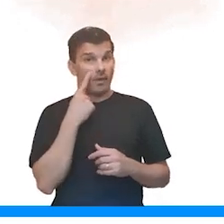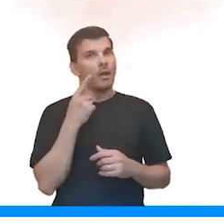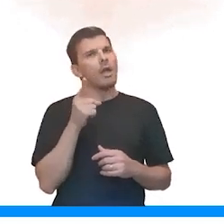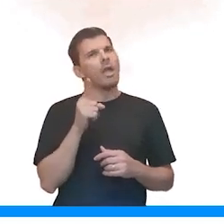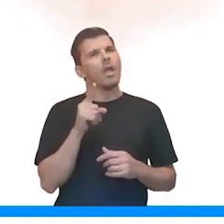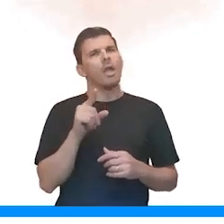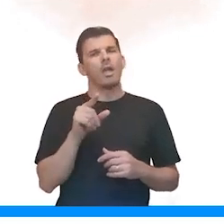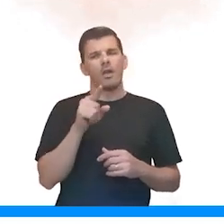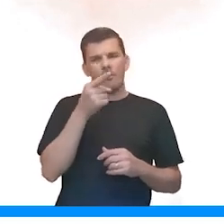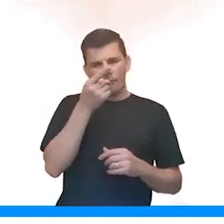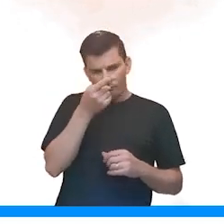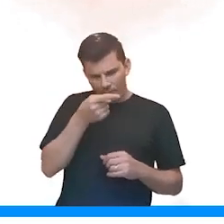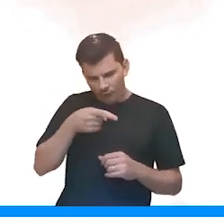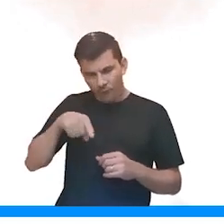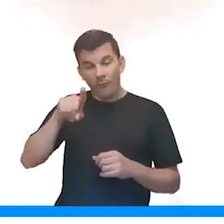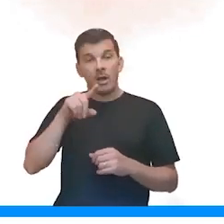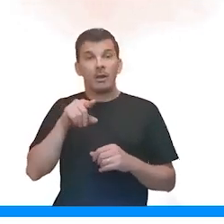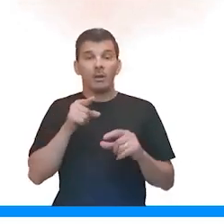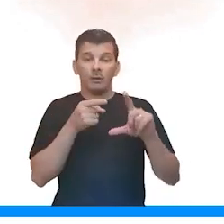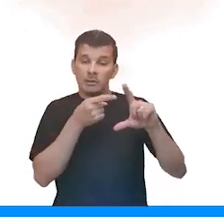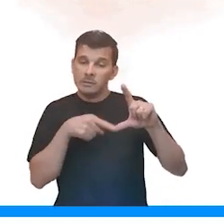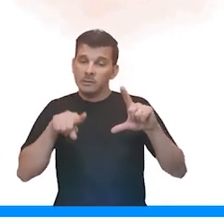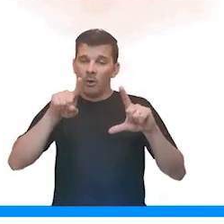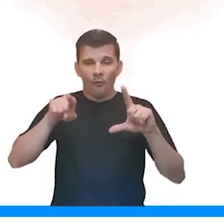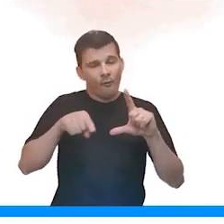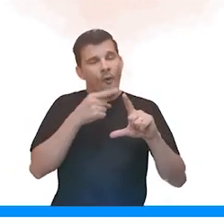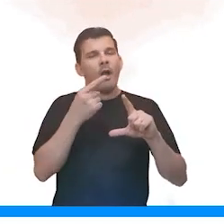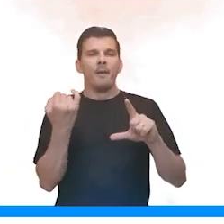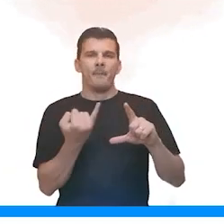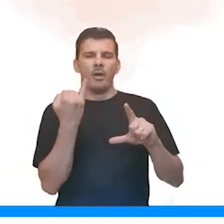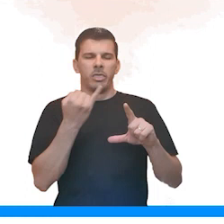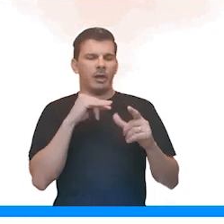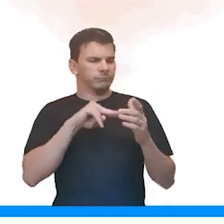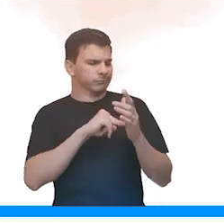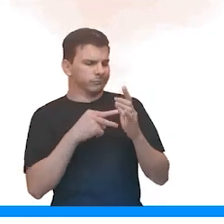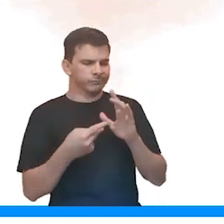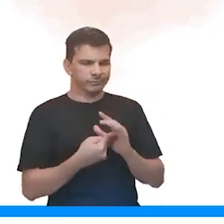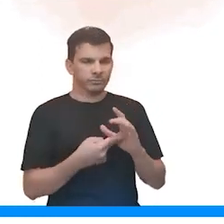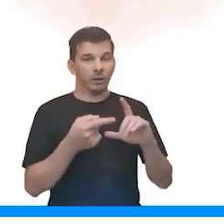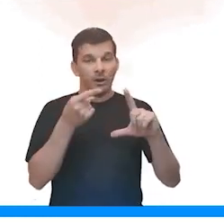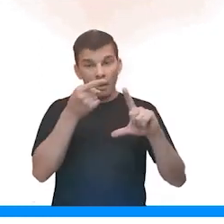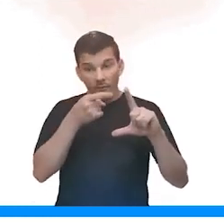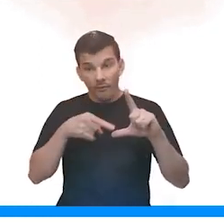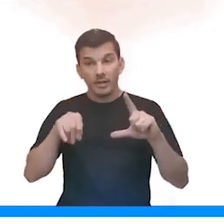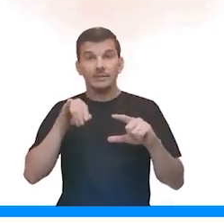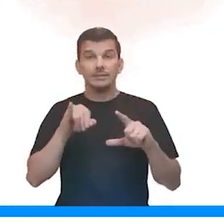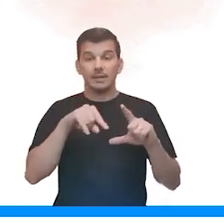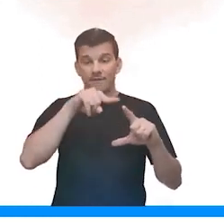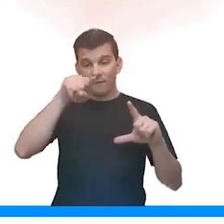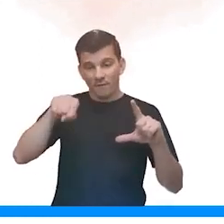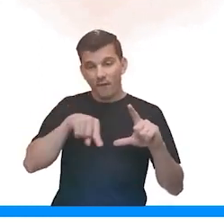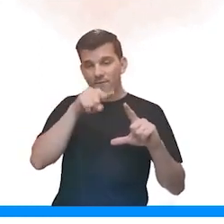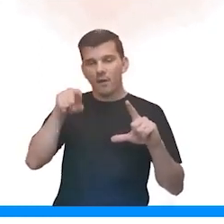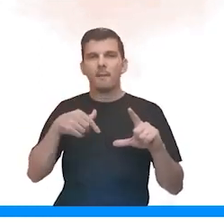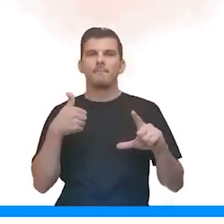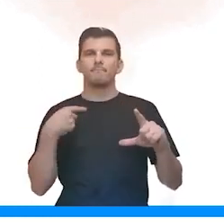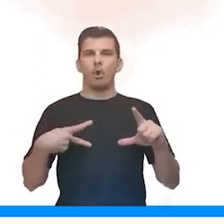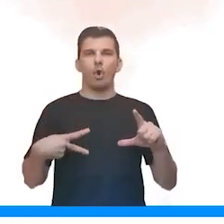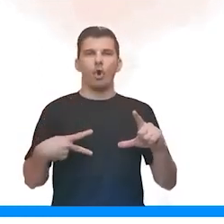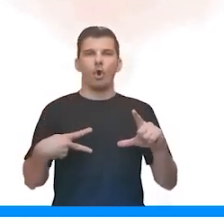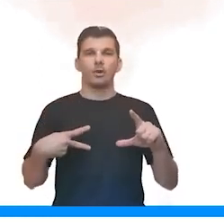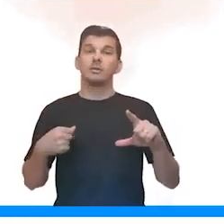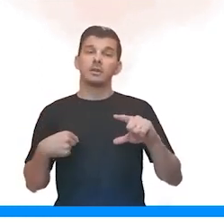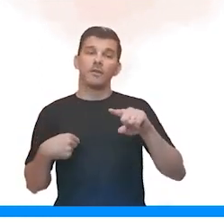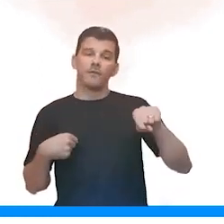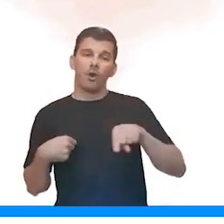né, galera? Nós vimos aí, ó, que o sentido de movimento é extremamente importante. Opa! E significa que o sentido de movimento, se ele for